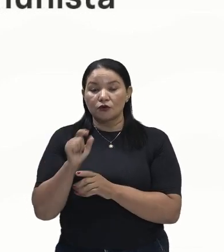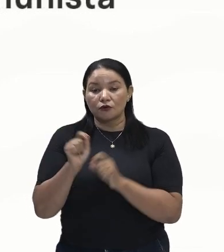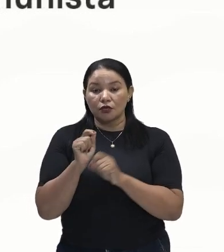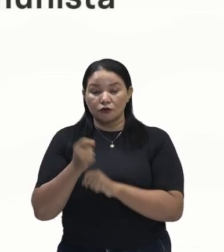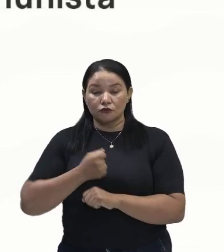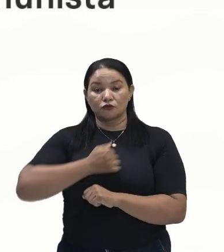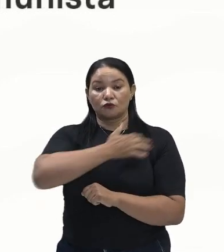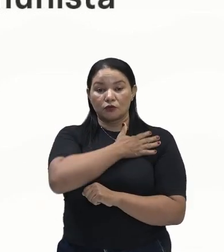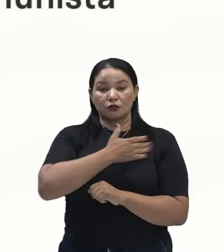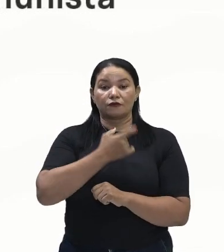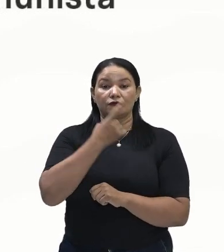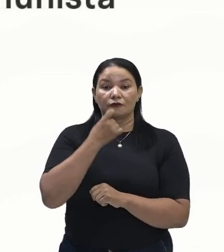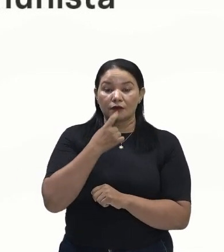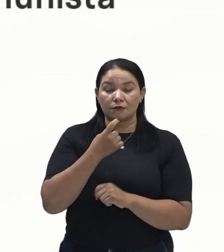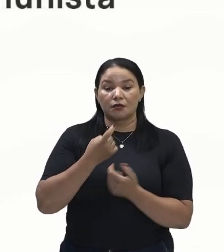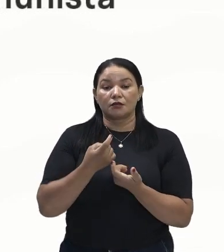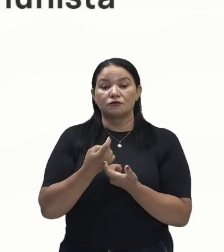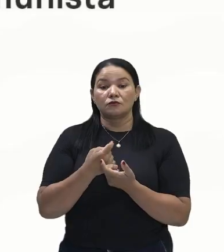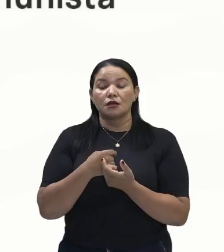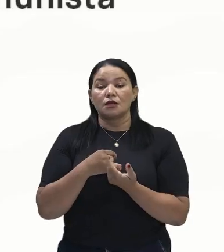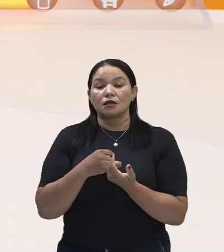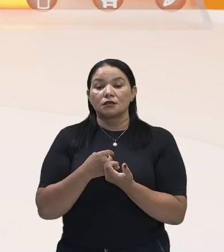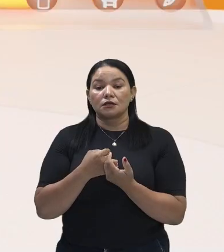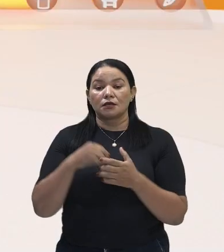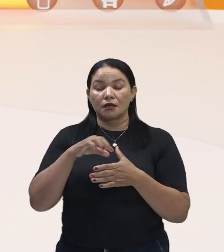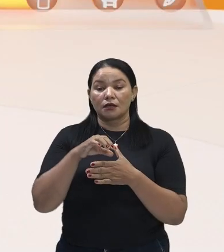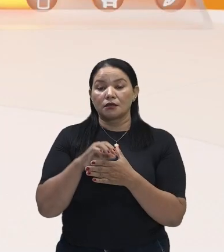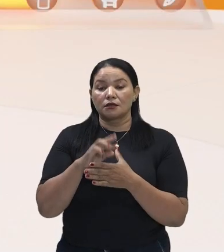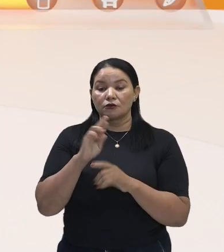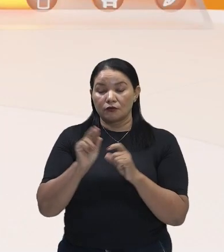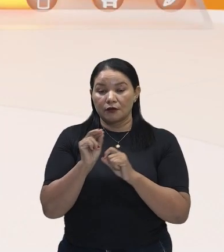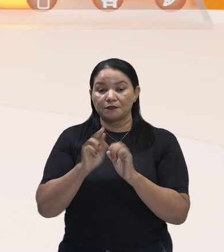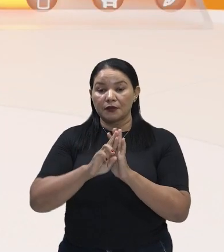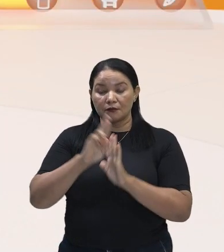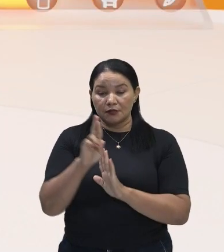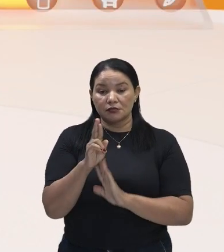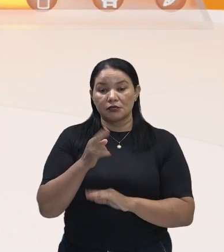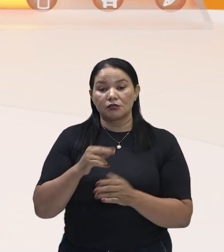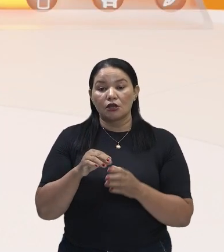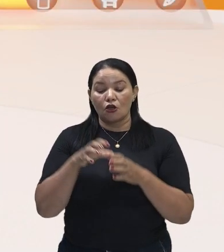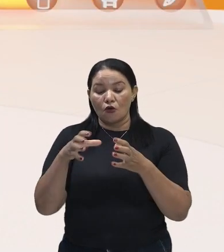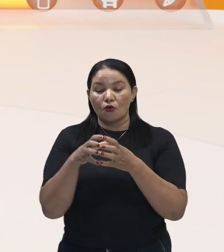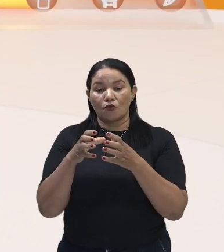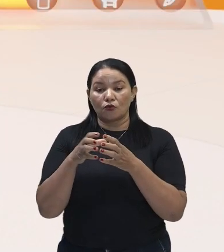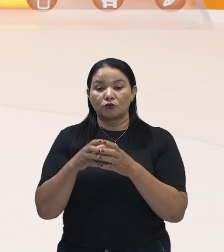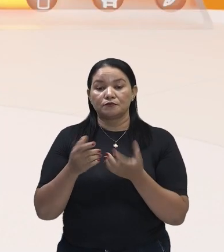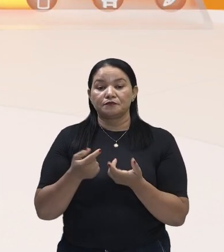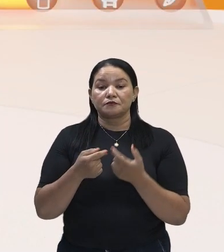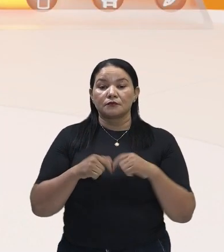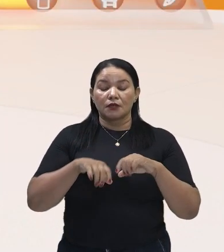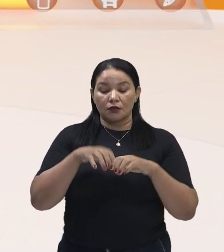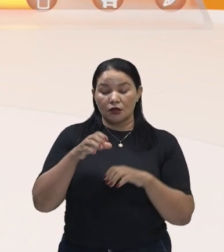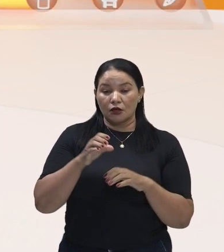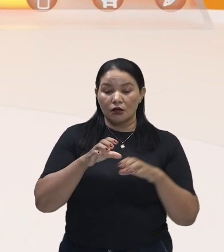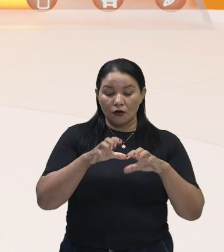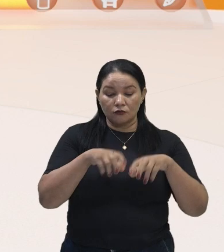soldados vermelhos, que são os bolcheviques, onde a gente vai ter ali camponeses, trabalhadores